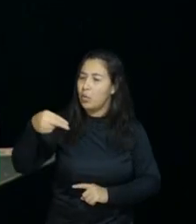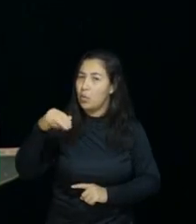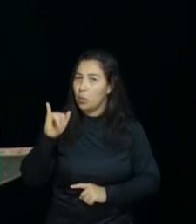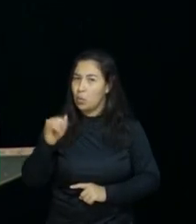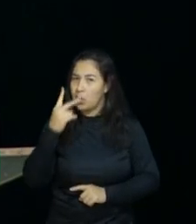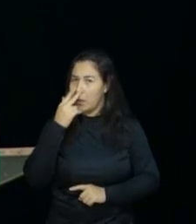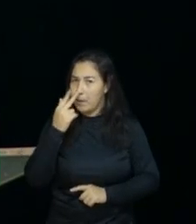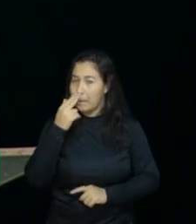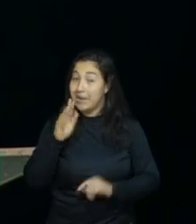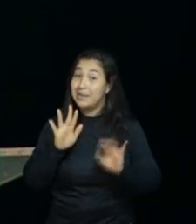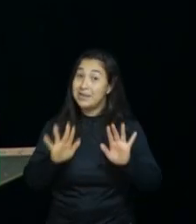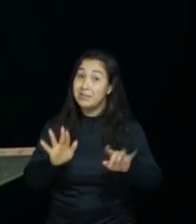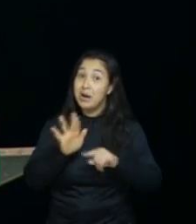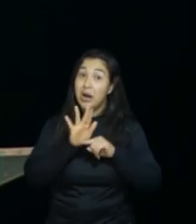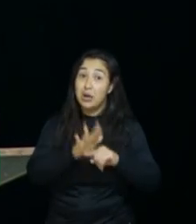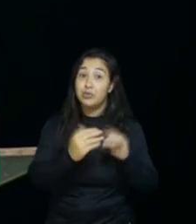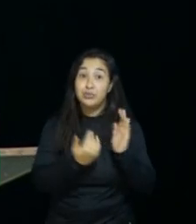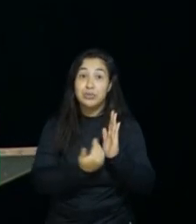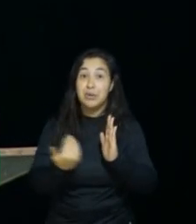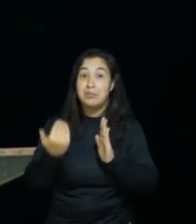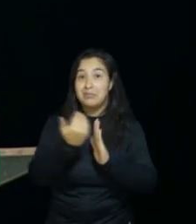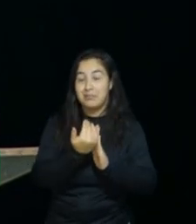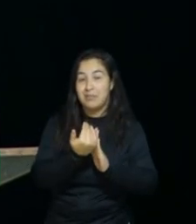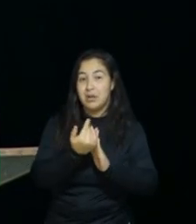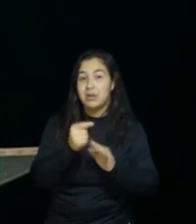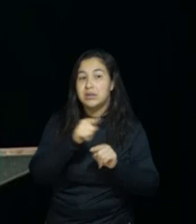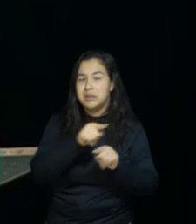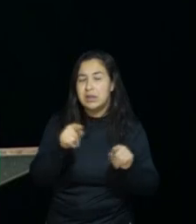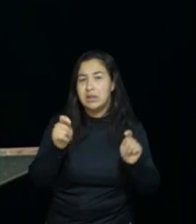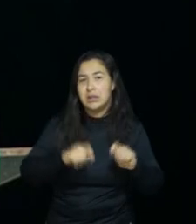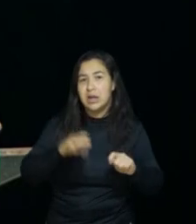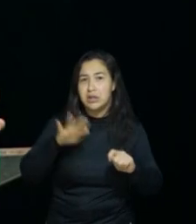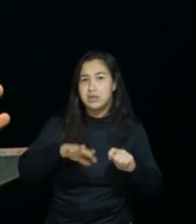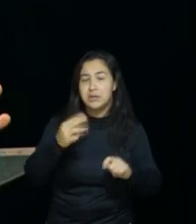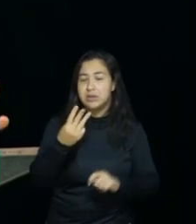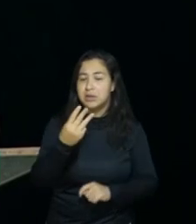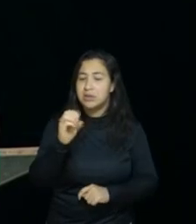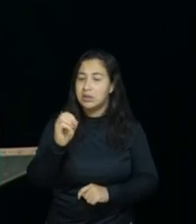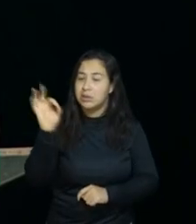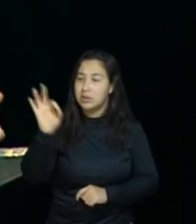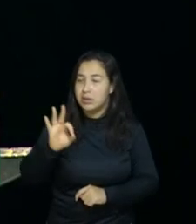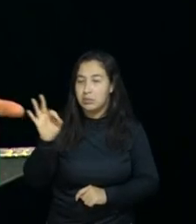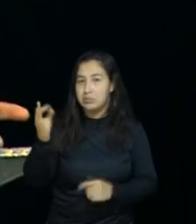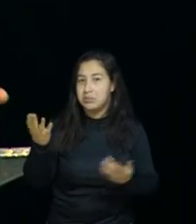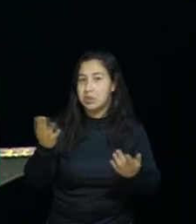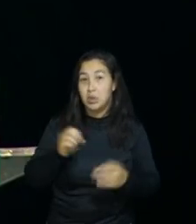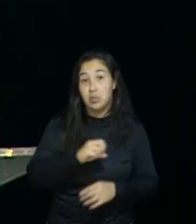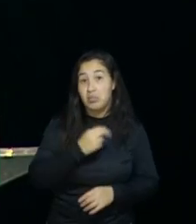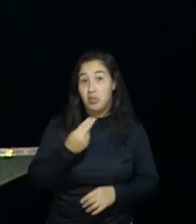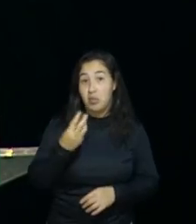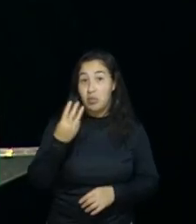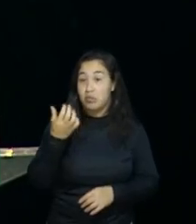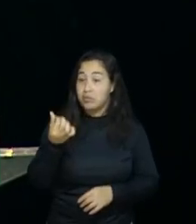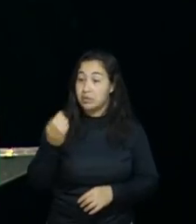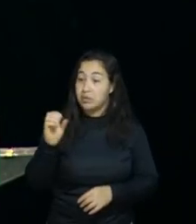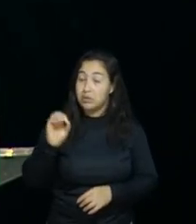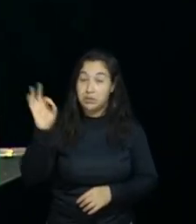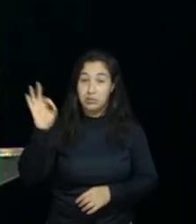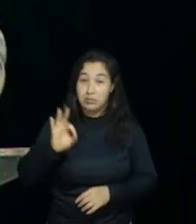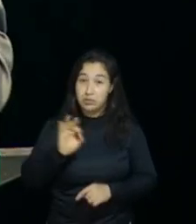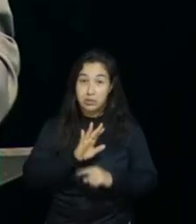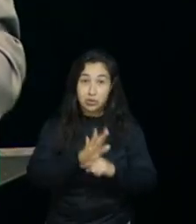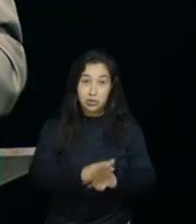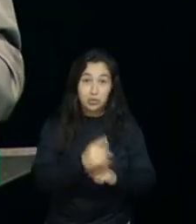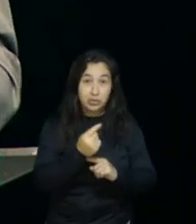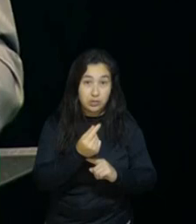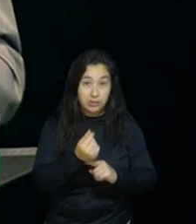condições a mais alunos, né, com bolsas de 30% a 60%, só de receita, né, que não foi contraída